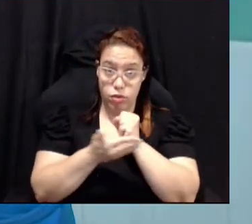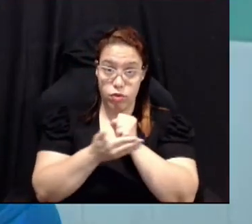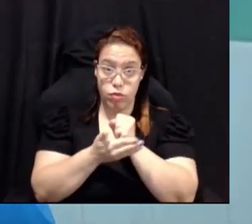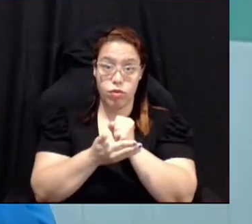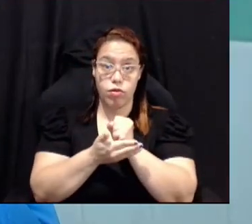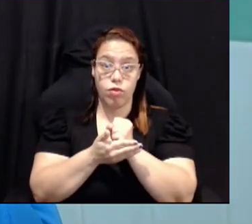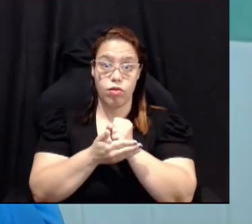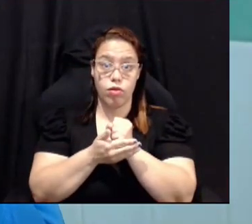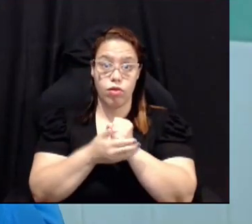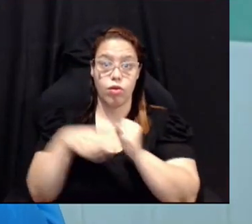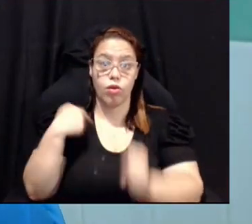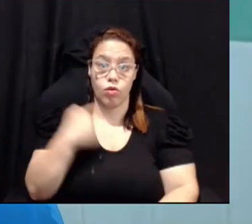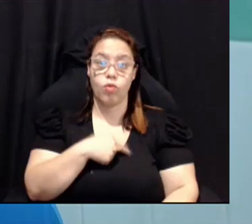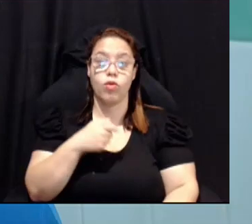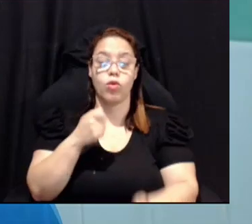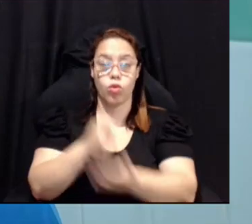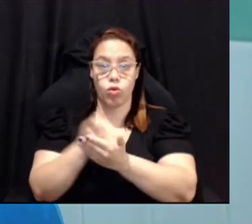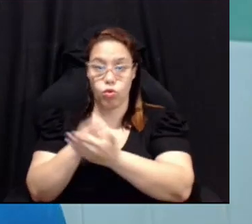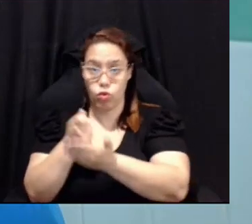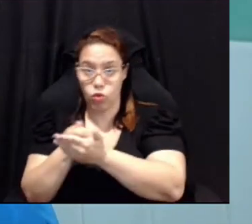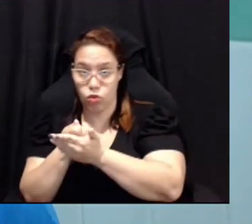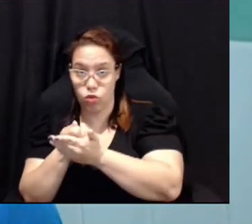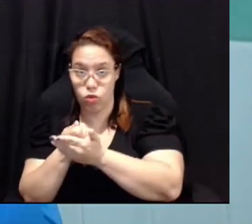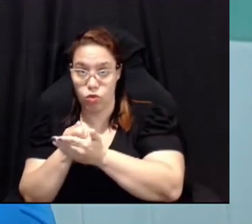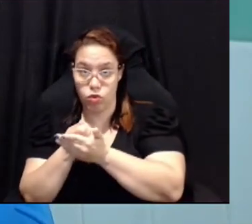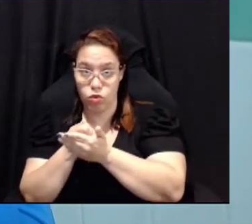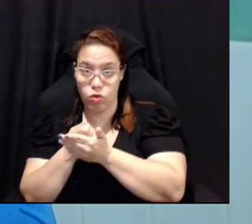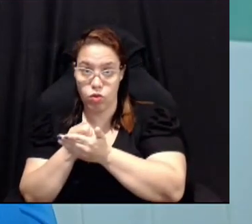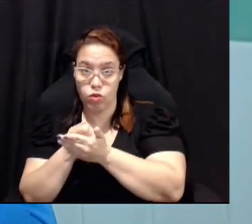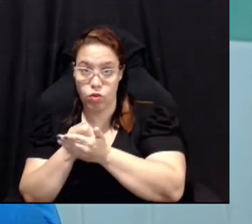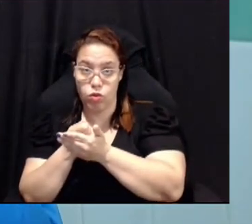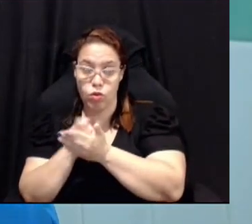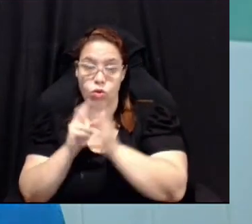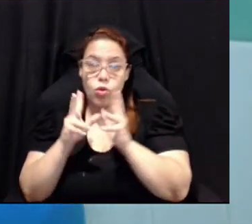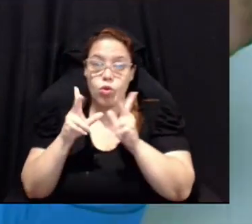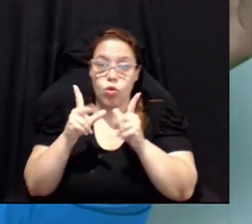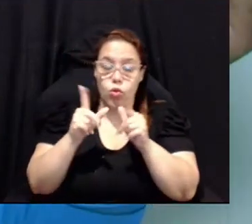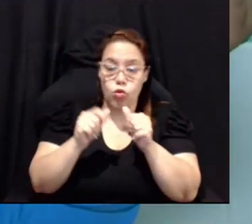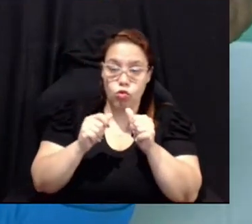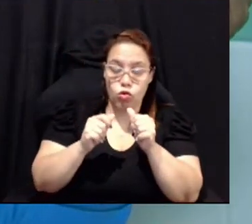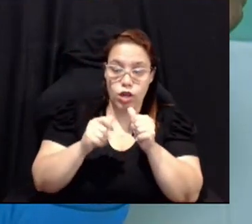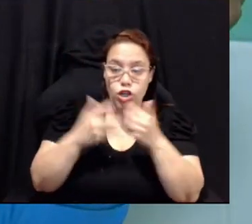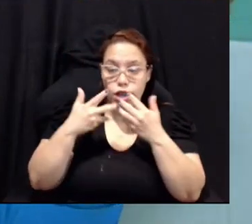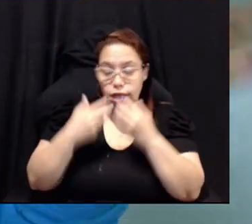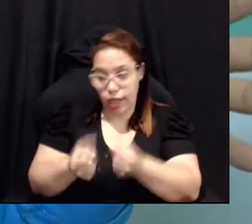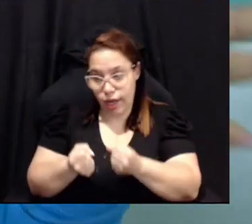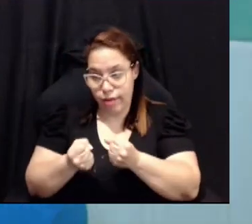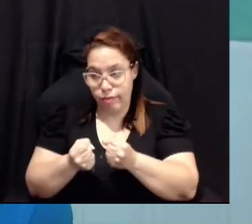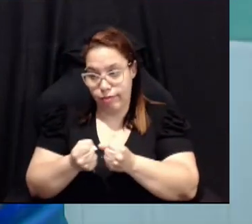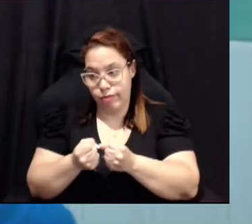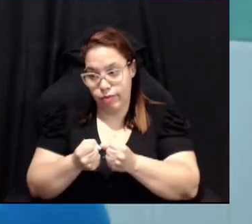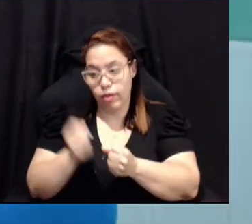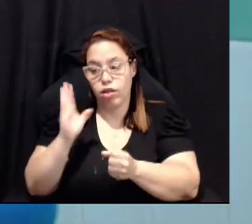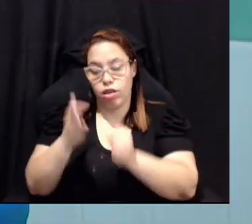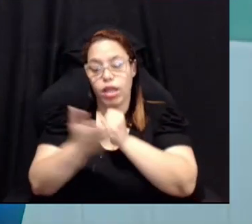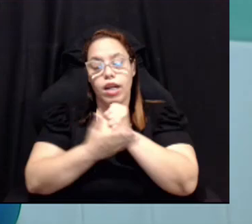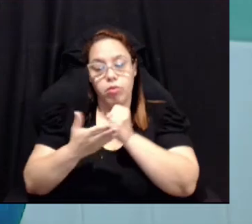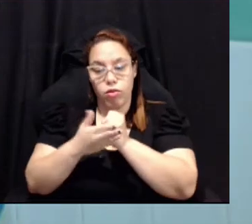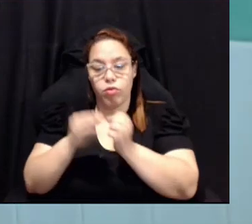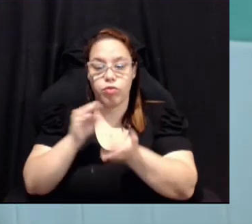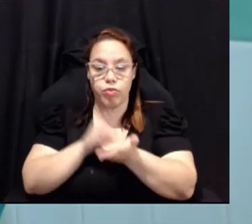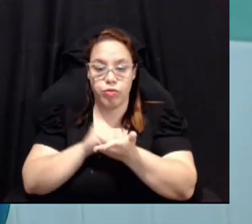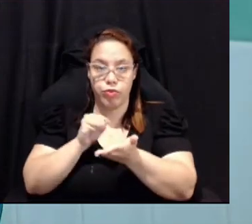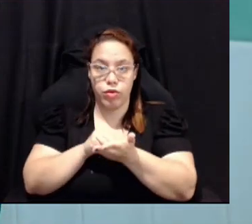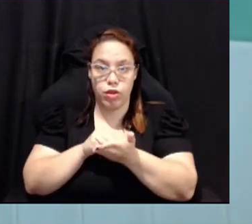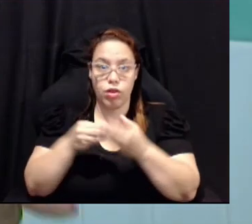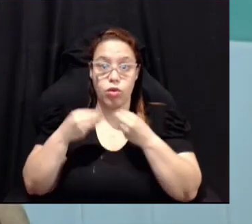nossas compras, todos os nossos gastos, todos os nossos rendimentos já estão na base da Receita Federal. Então, agora a gente, como contribuinte,